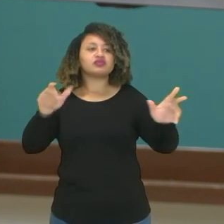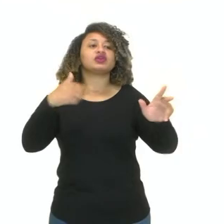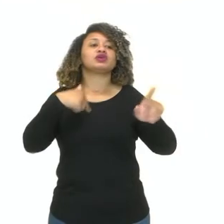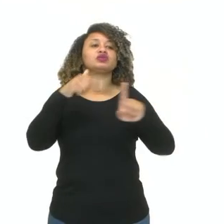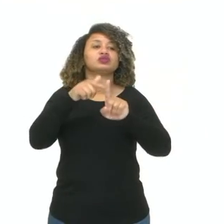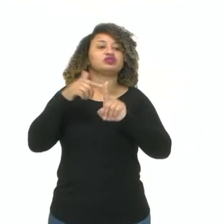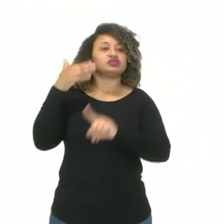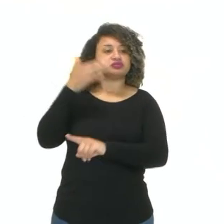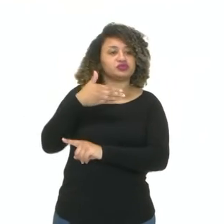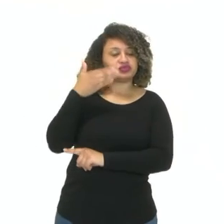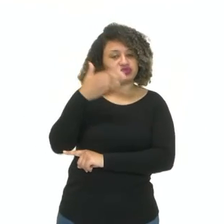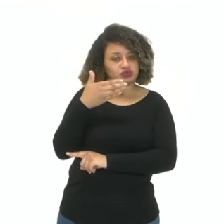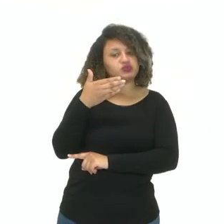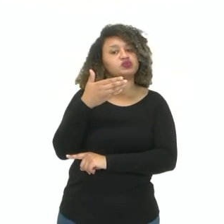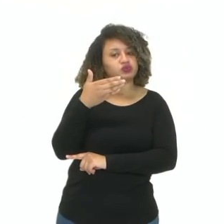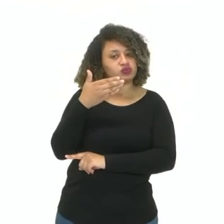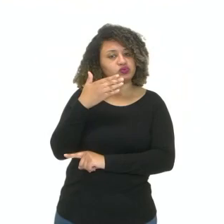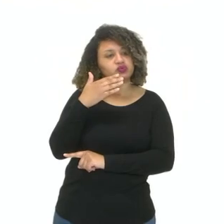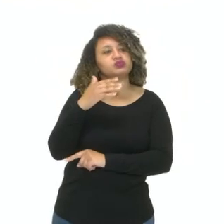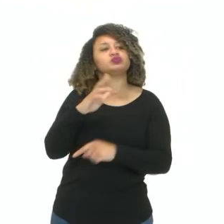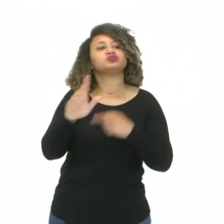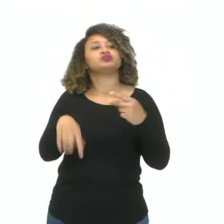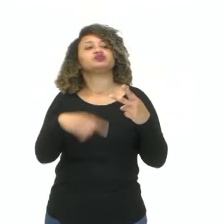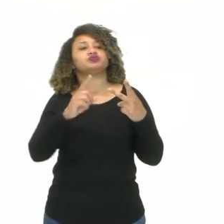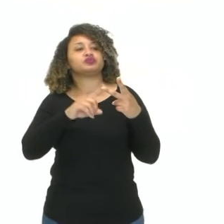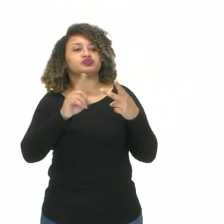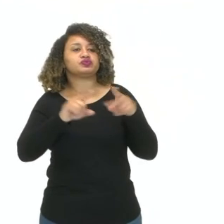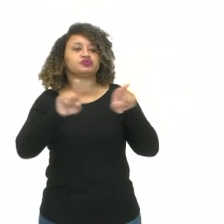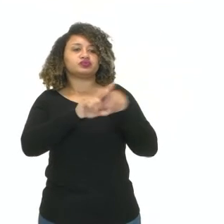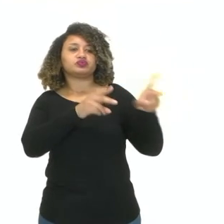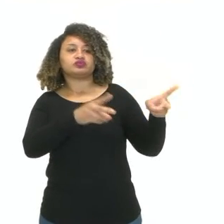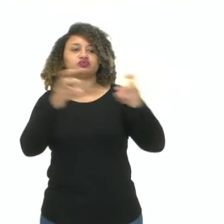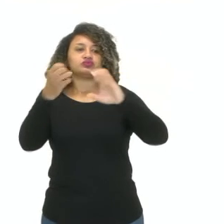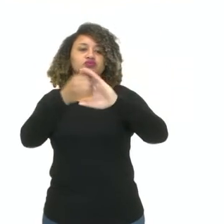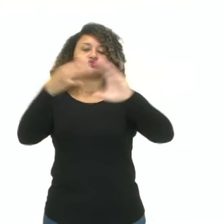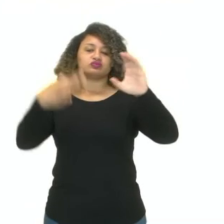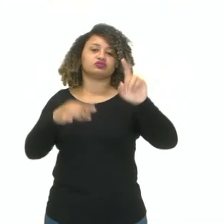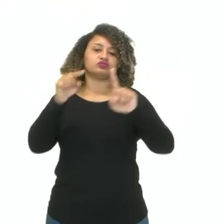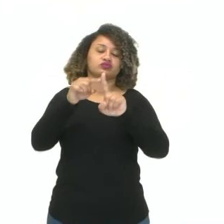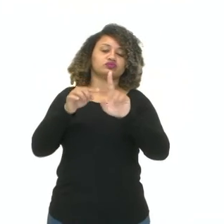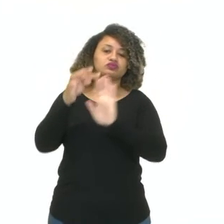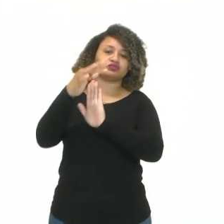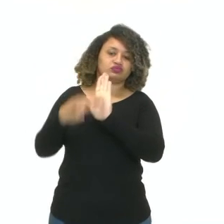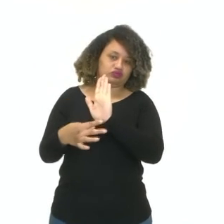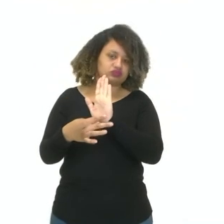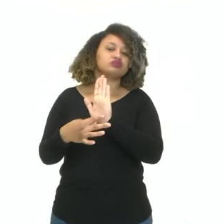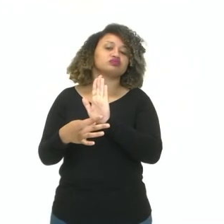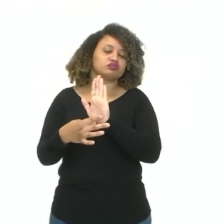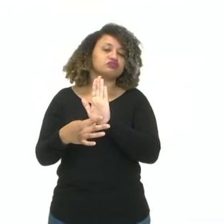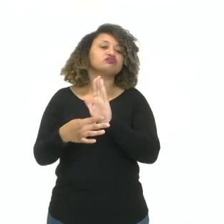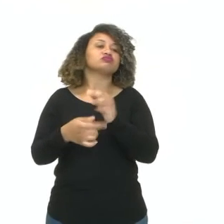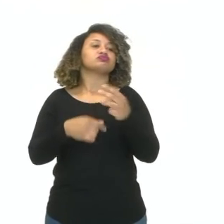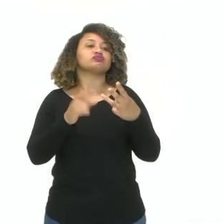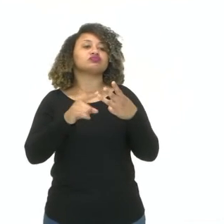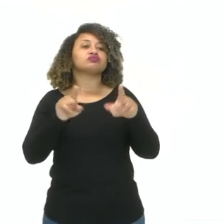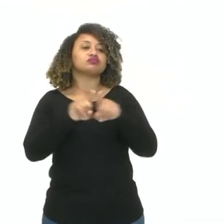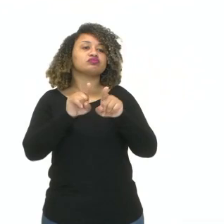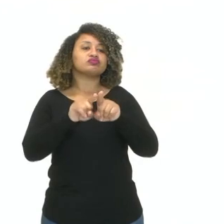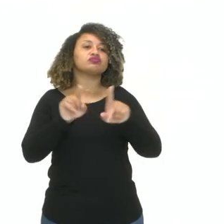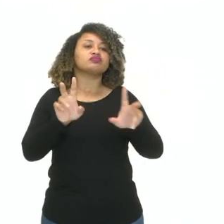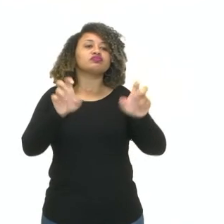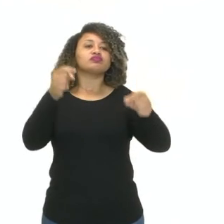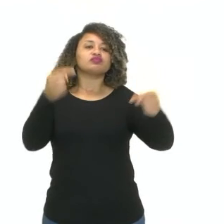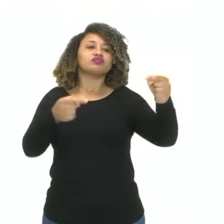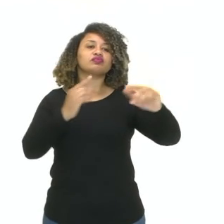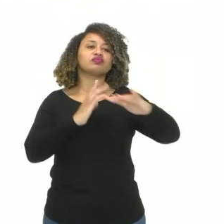panfletário de um discurso comercial. Reconhecemos as características desse tipo de texto, debatemos sobre